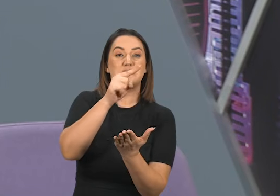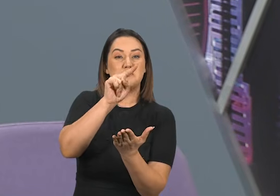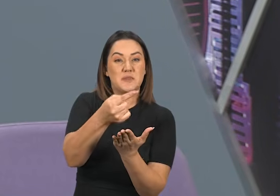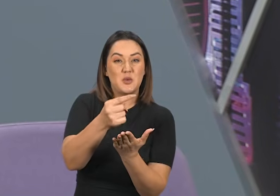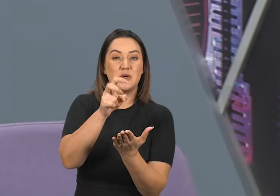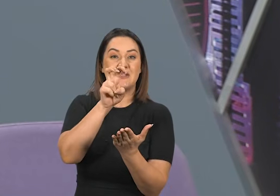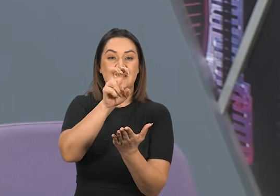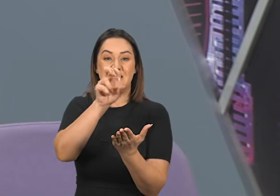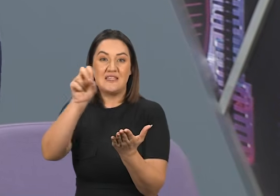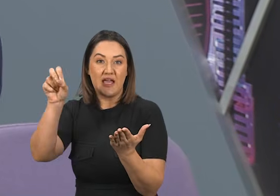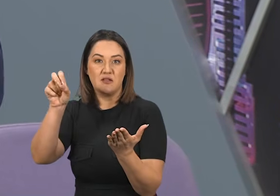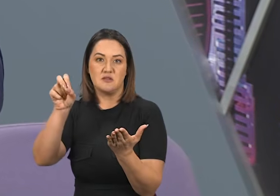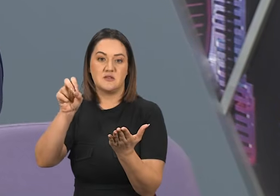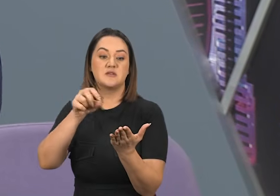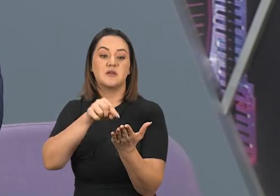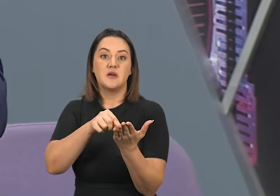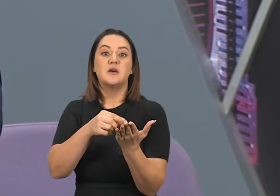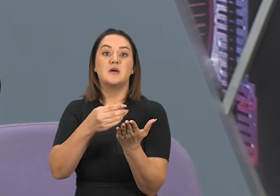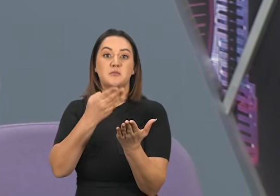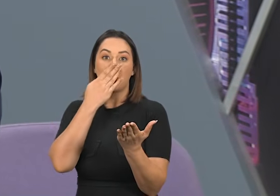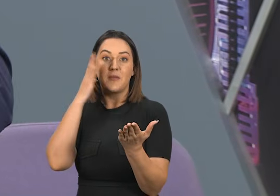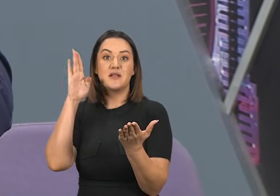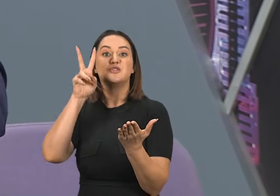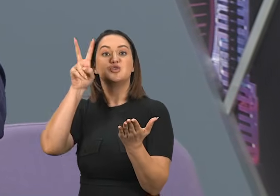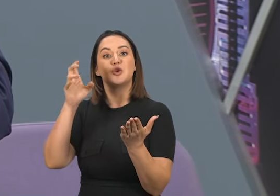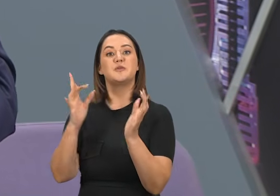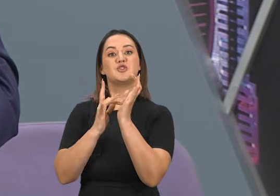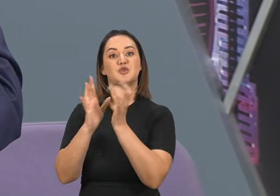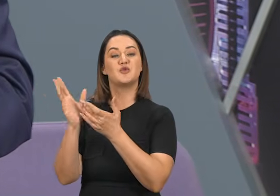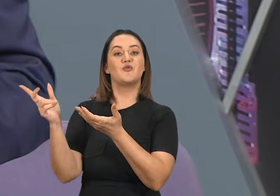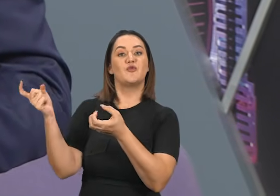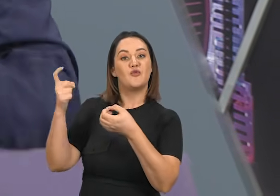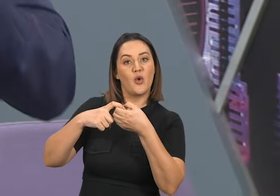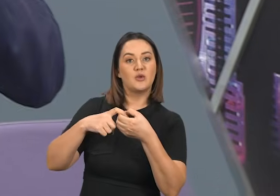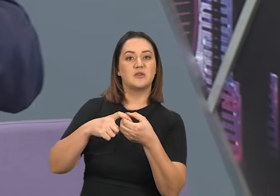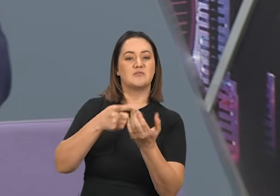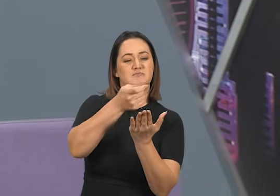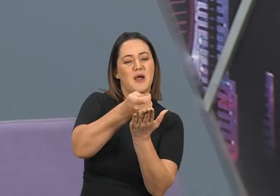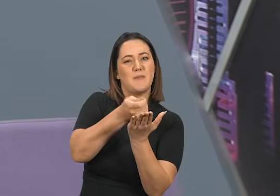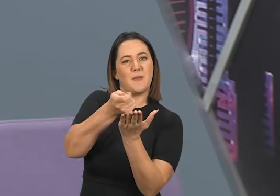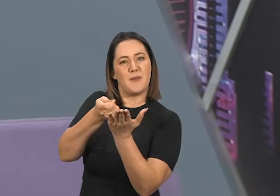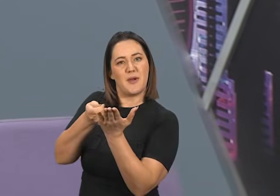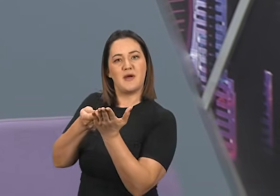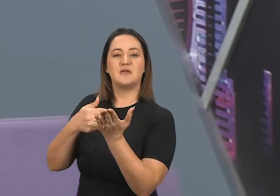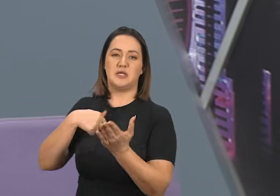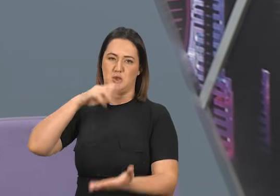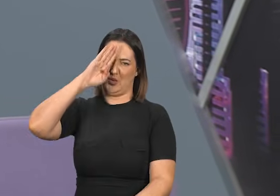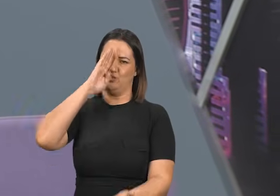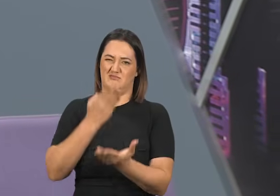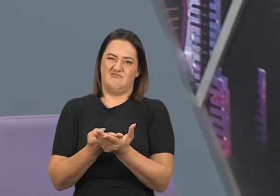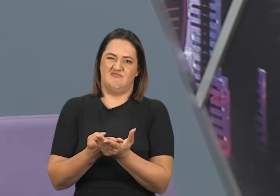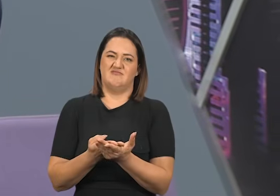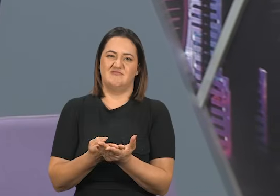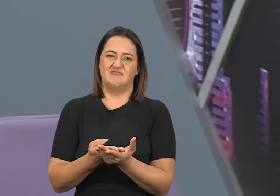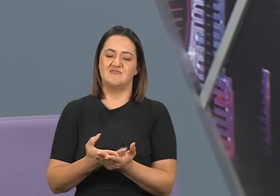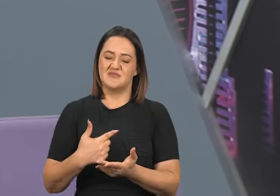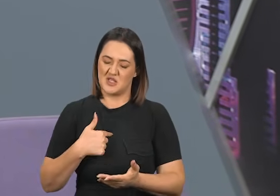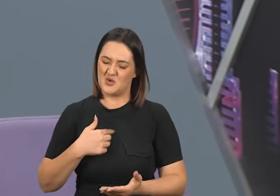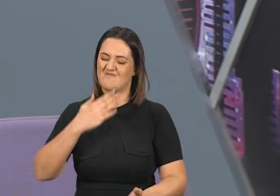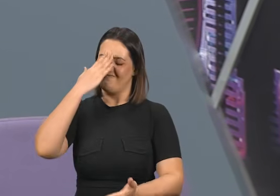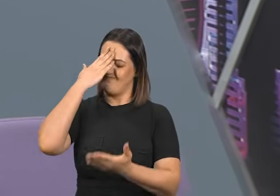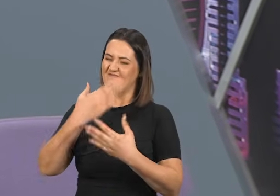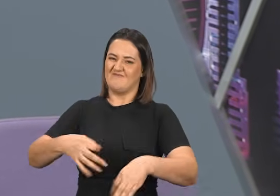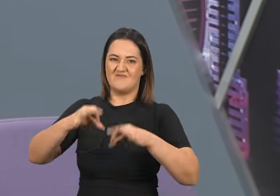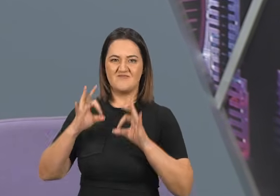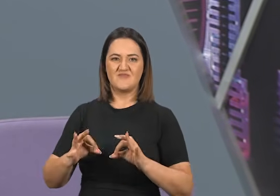2.500 referências diretas na Bíblia sobre a volta de Cristo. E eu creio na volta de Cristo. Eu